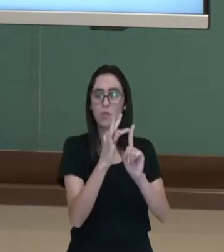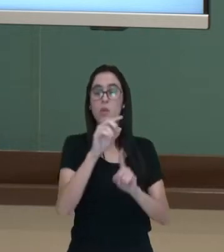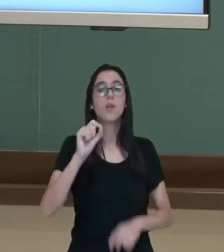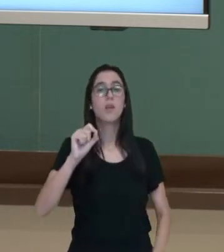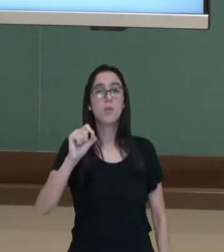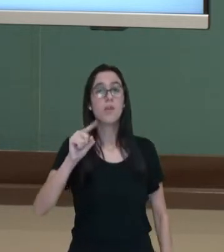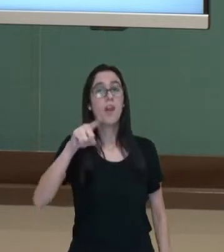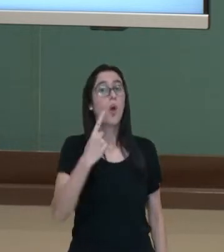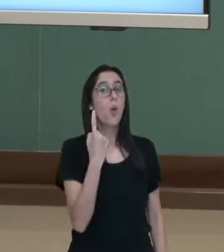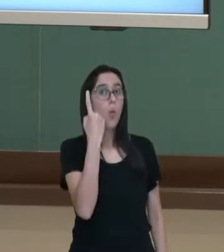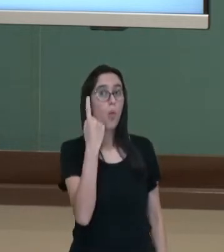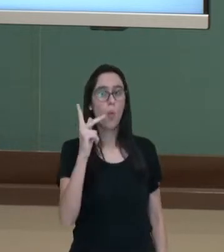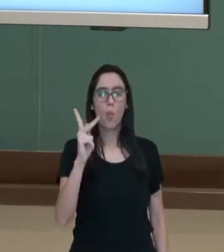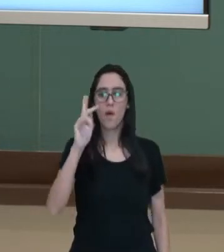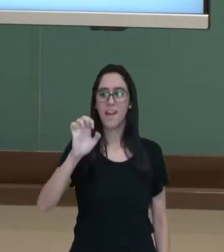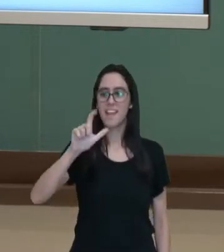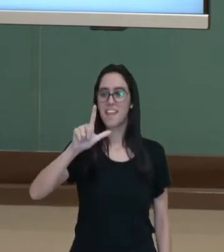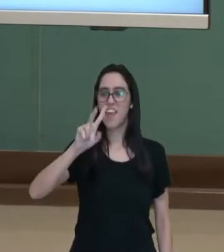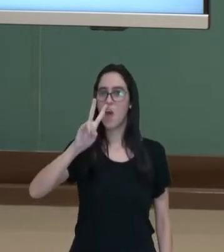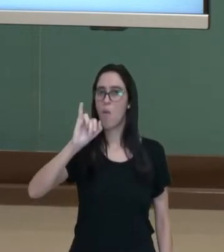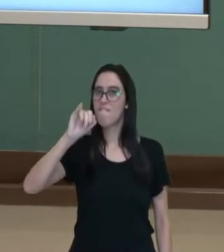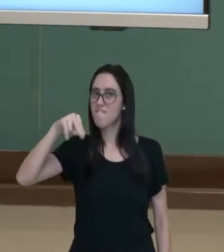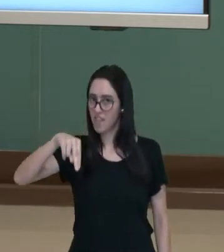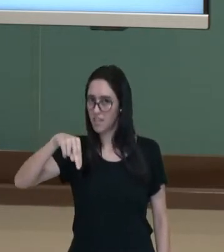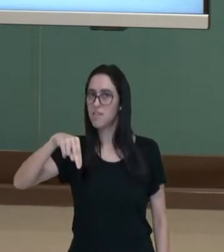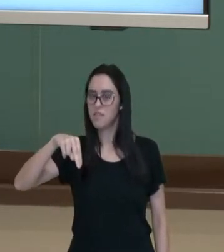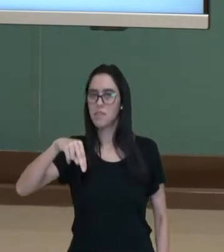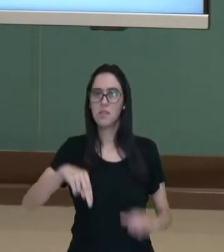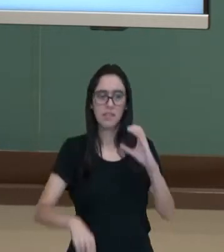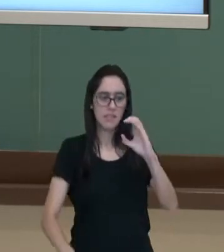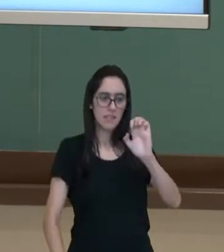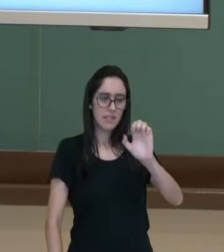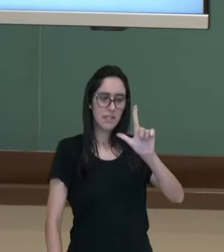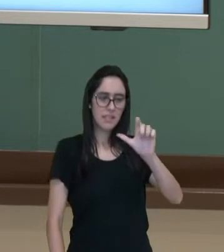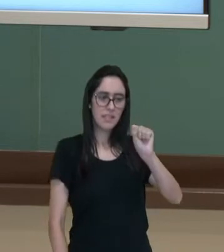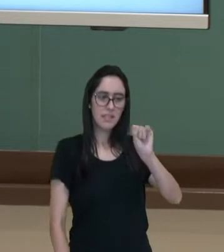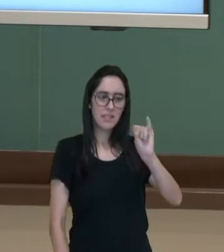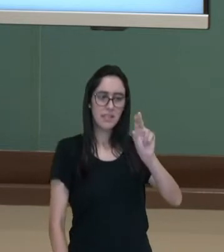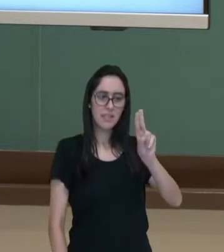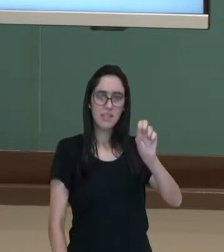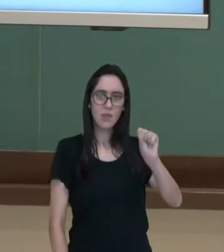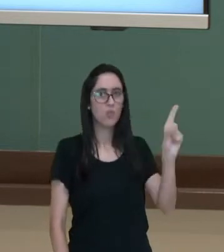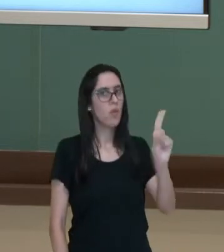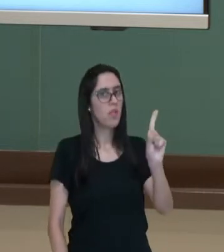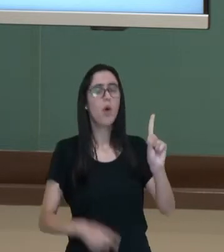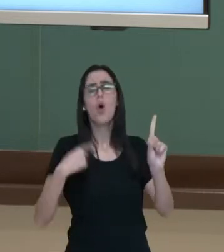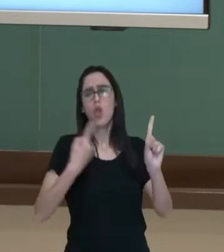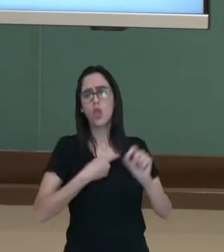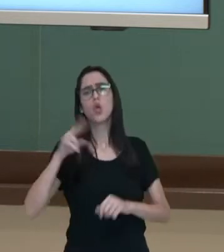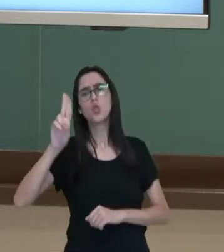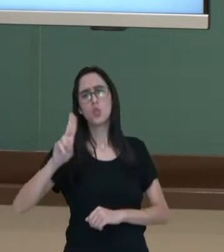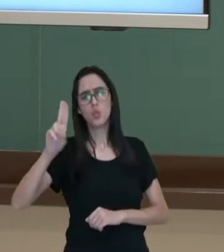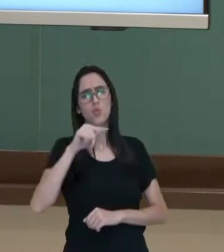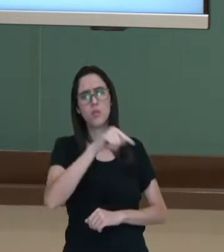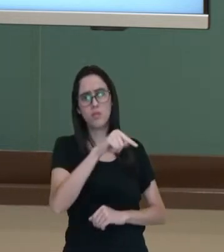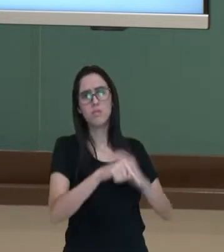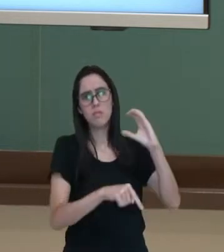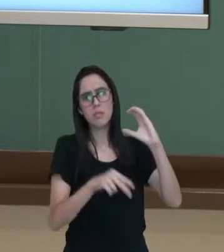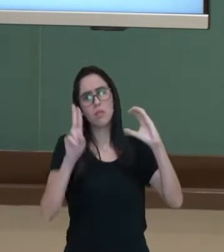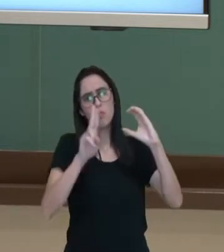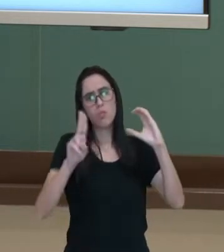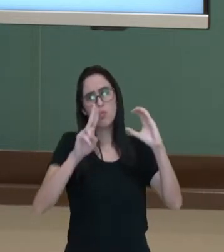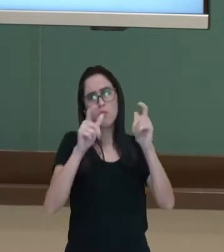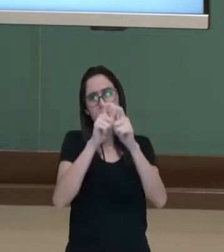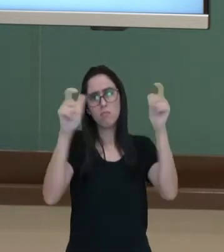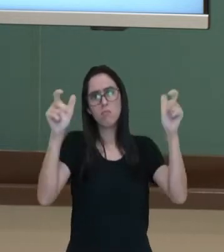o Kelvin e não o Celsius. Vale destacar que no Brasil nós usamos Celsius, é o usual, tá?